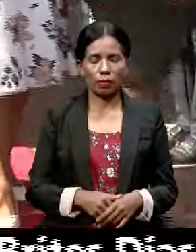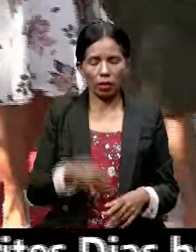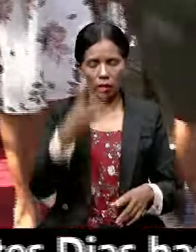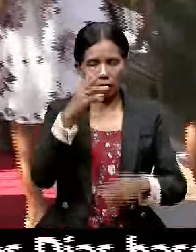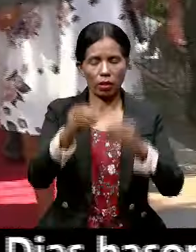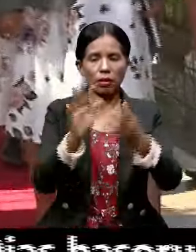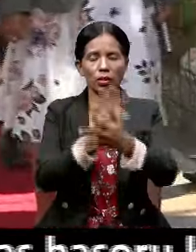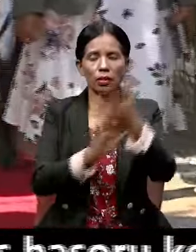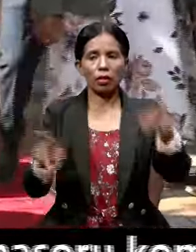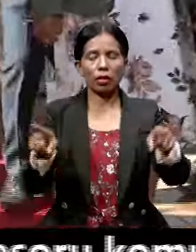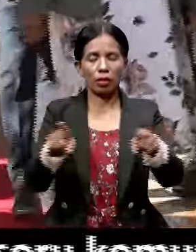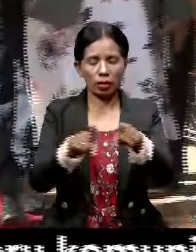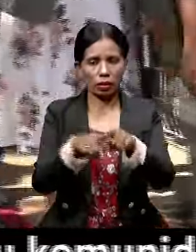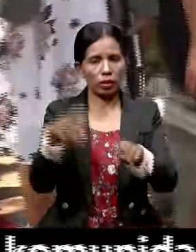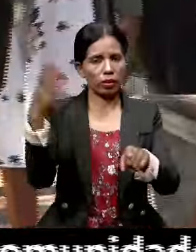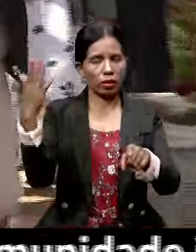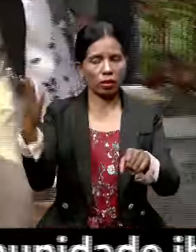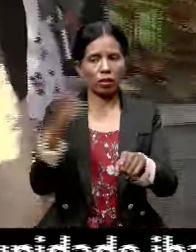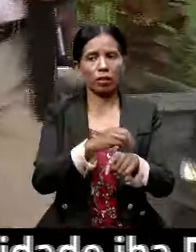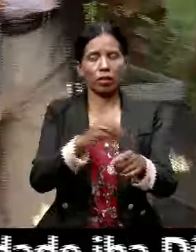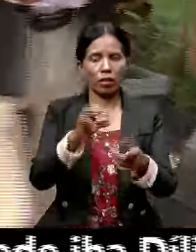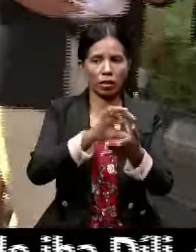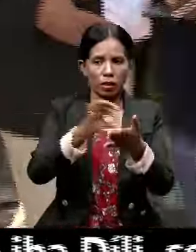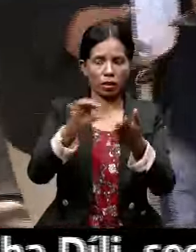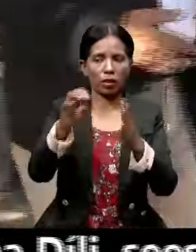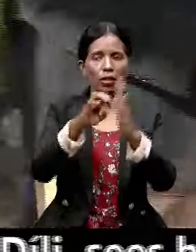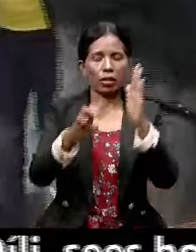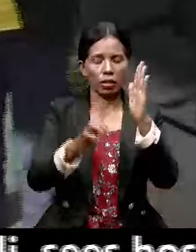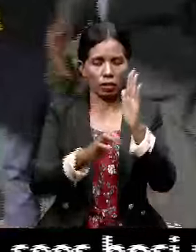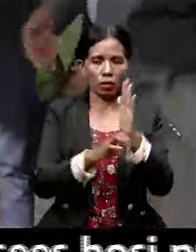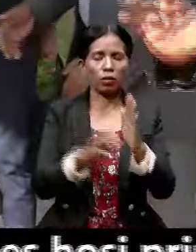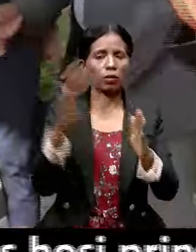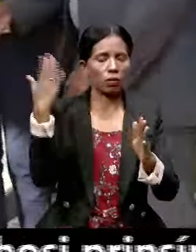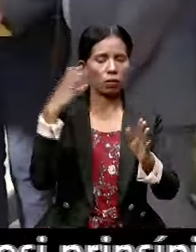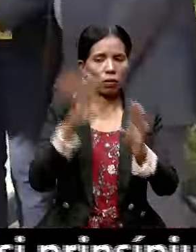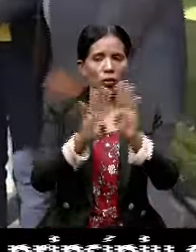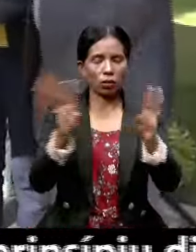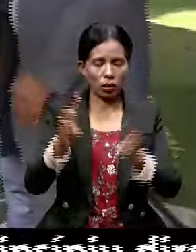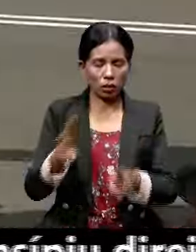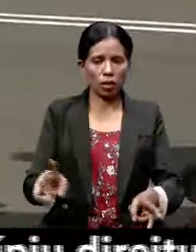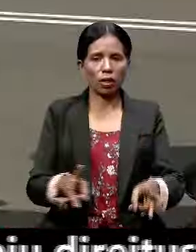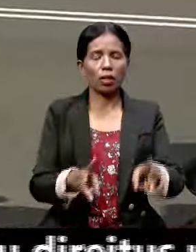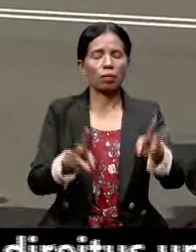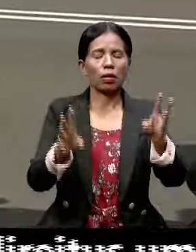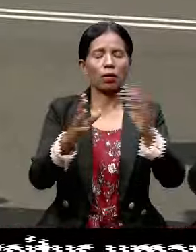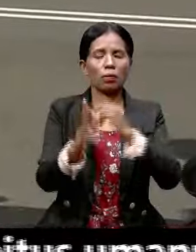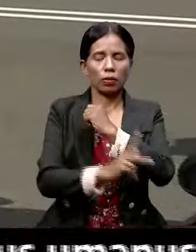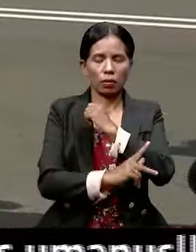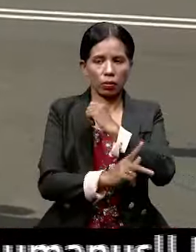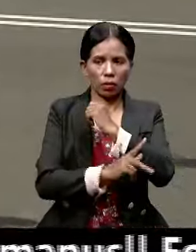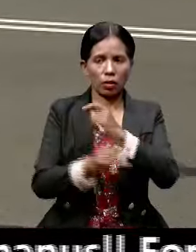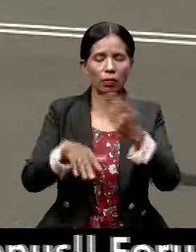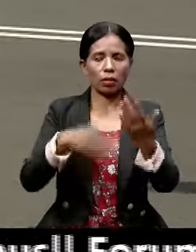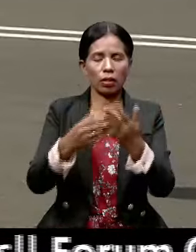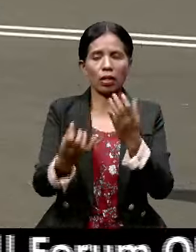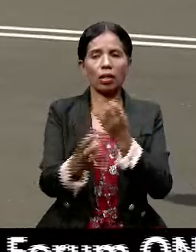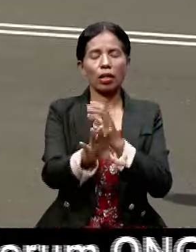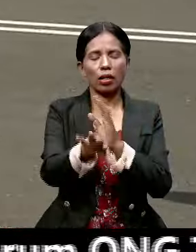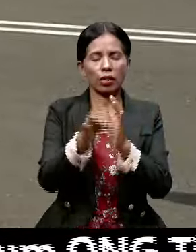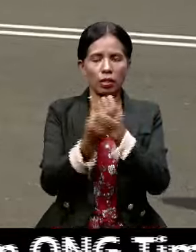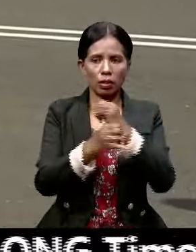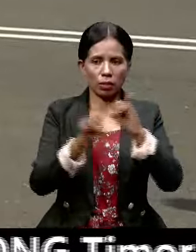cravos makanesan akontesimento nebe rezime estado novo nian lo ke dalam ba Portugal nia teritorio kolonio sira hetan independensia